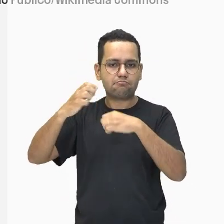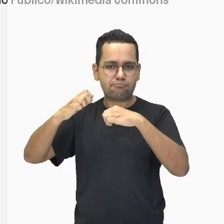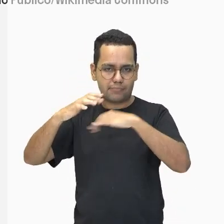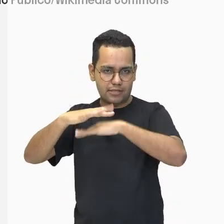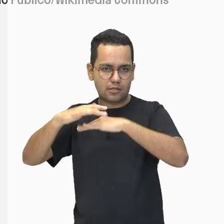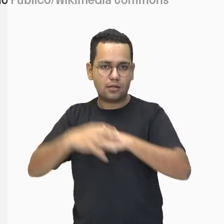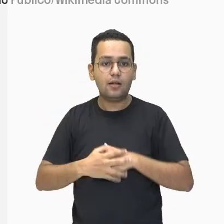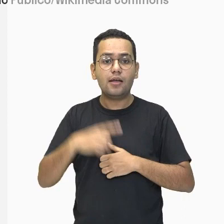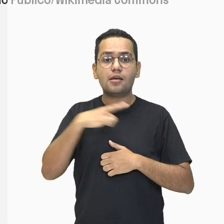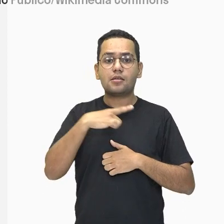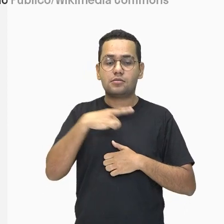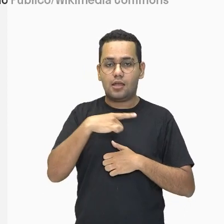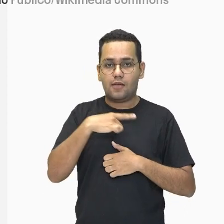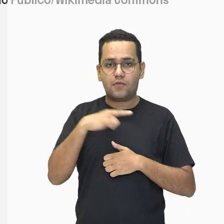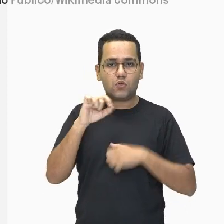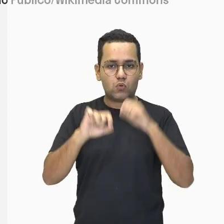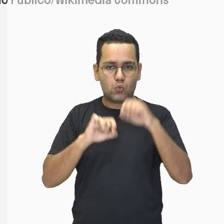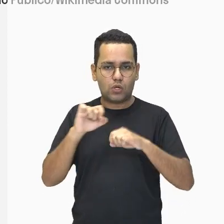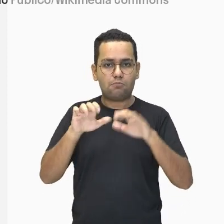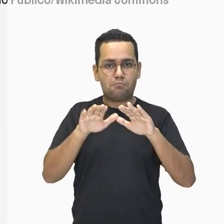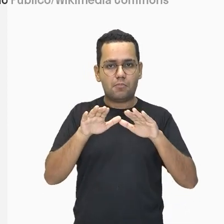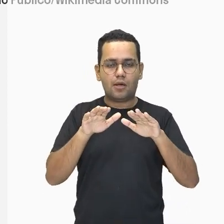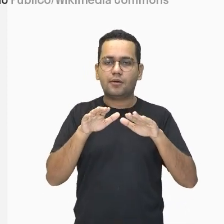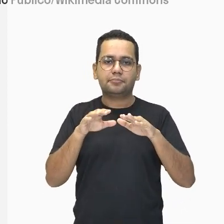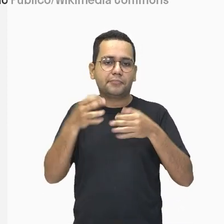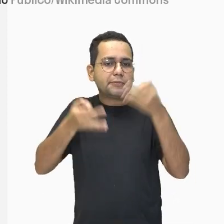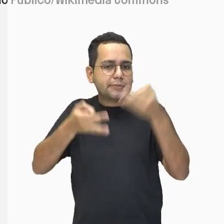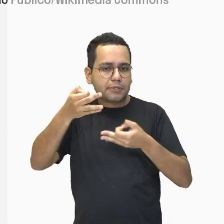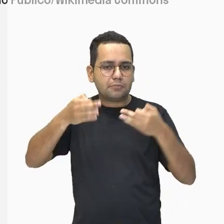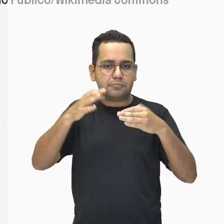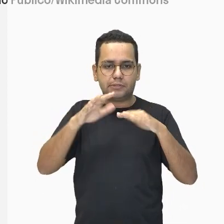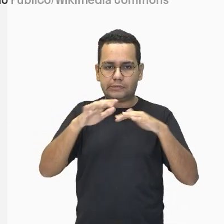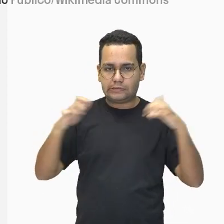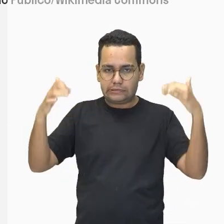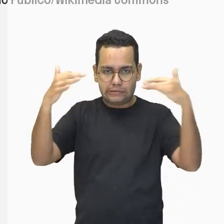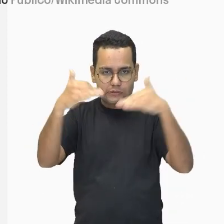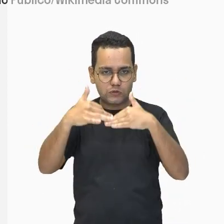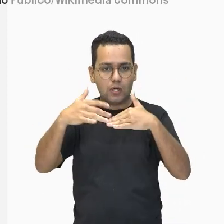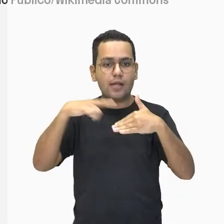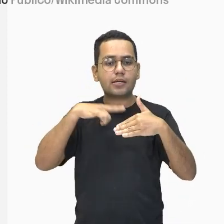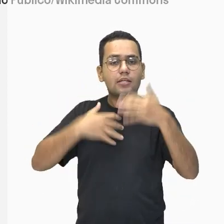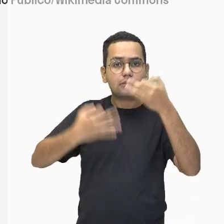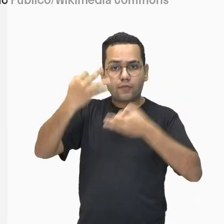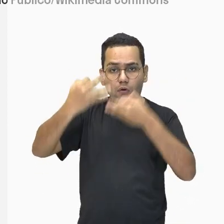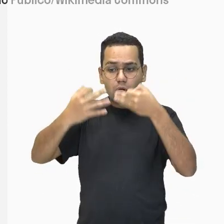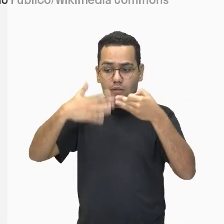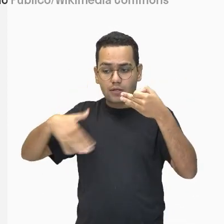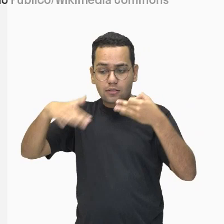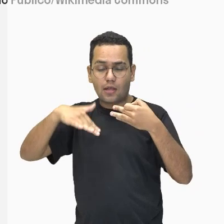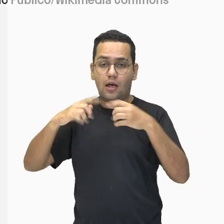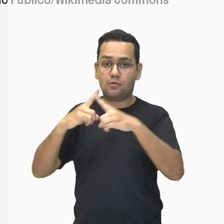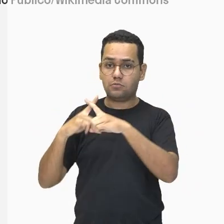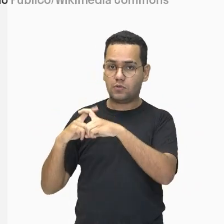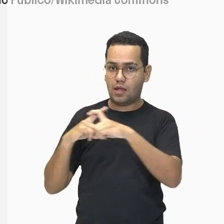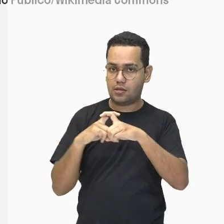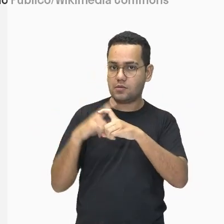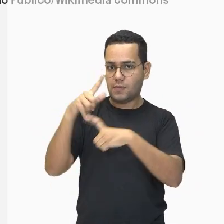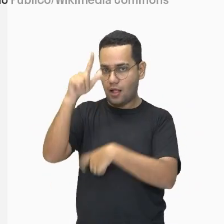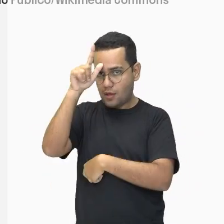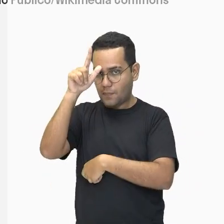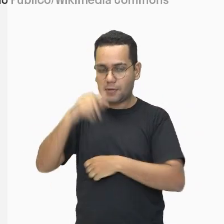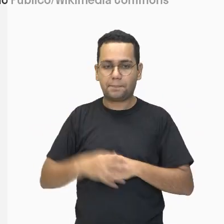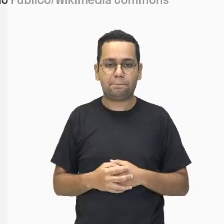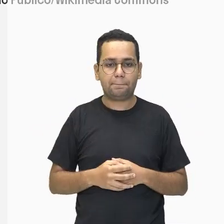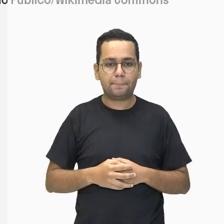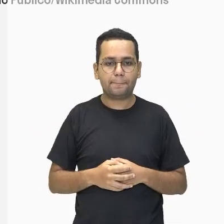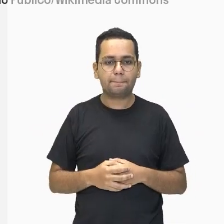tribunal internacional para o julgamento dos envolvidos com o nazismo, galera. Trabalhando com um